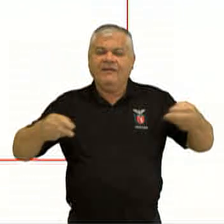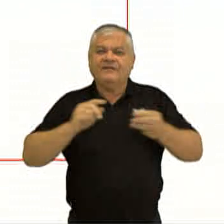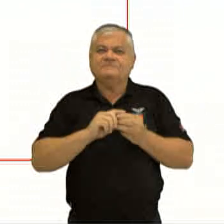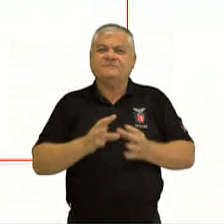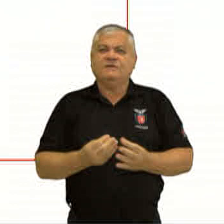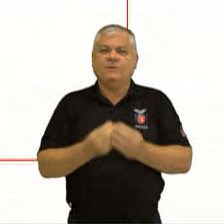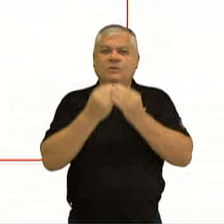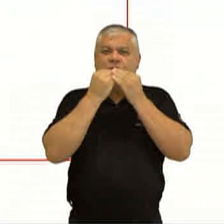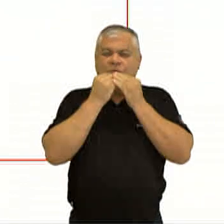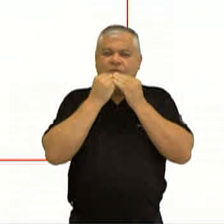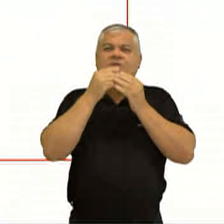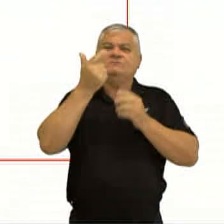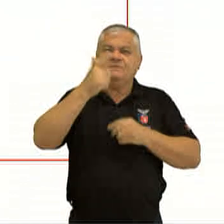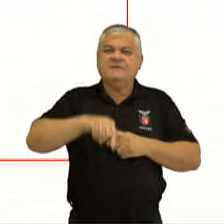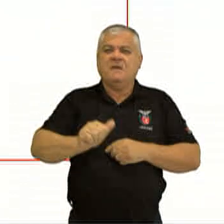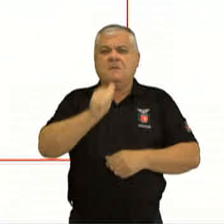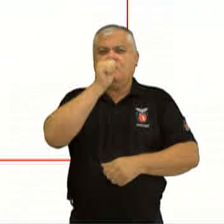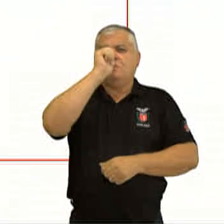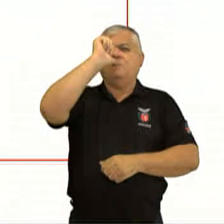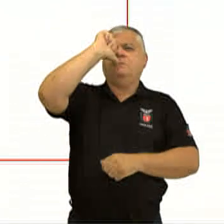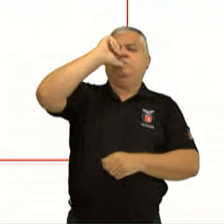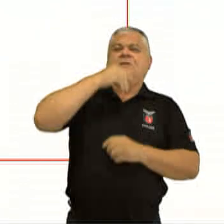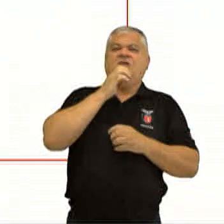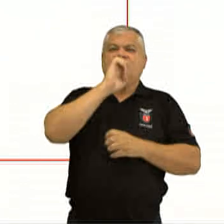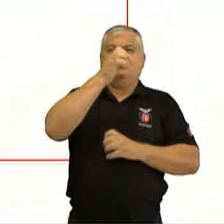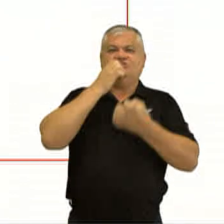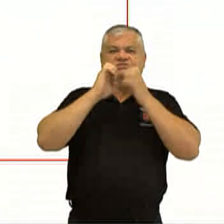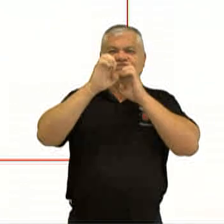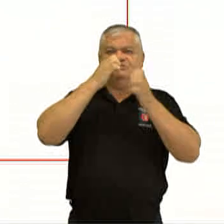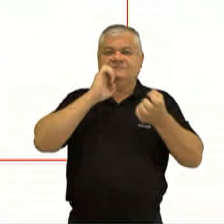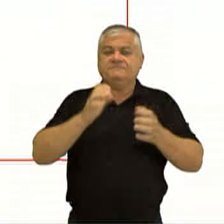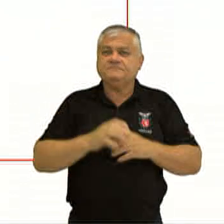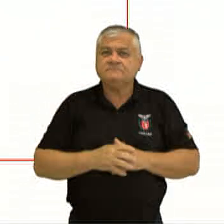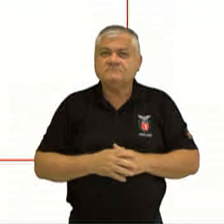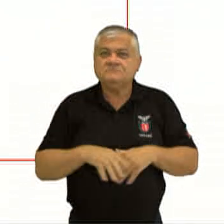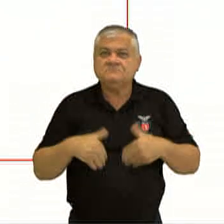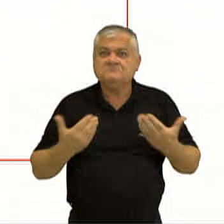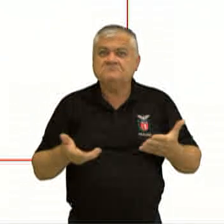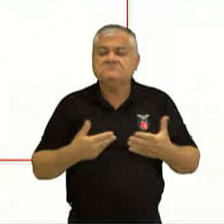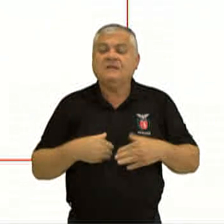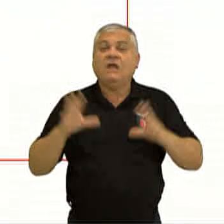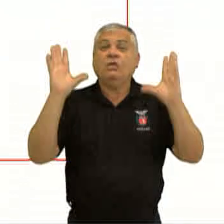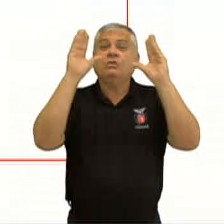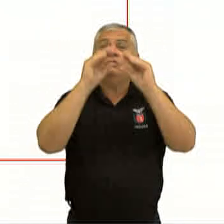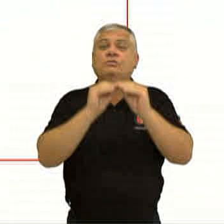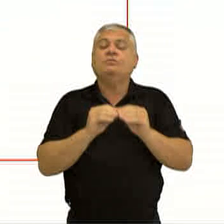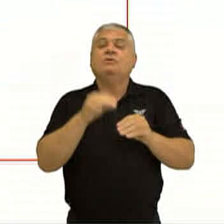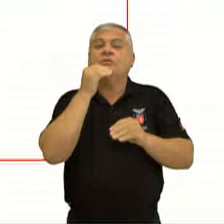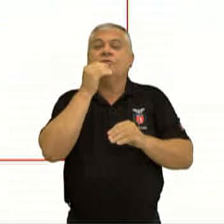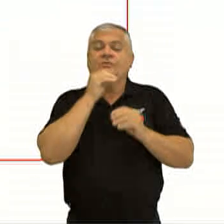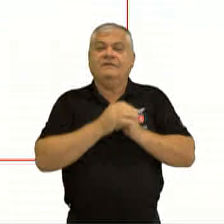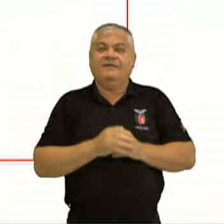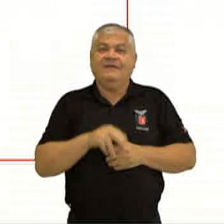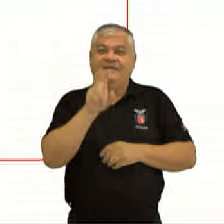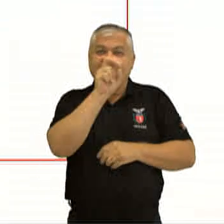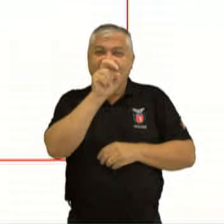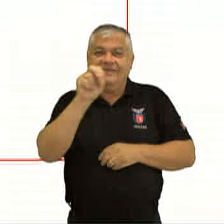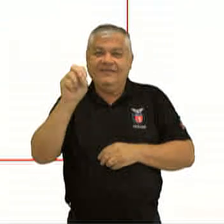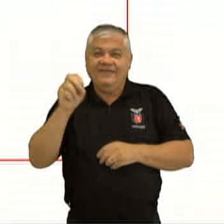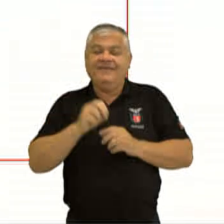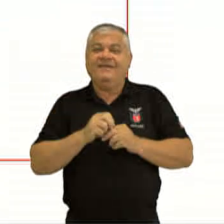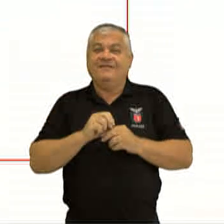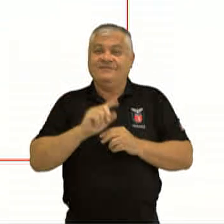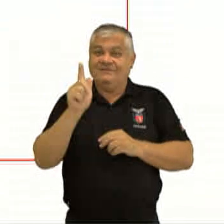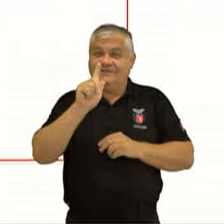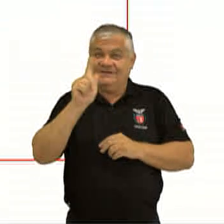mais 1.000 calorias em bebidas energéticas e no jantar 0,5 kg de macarrão, mais uma pizza